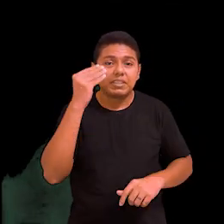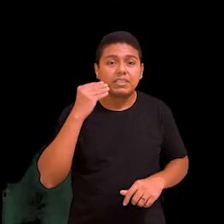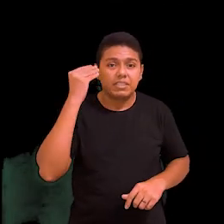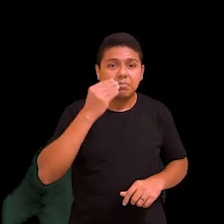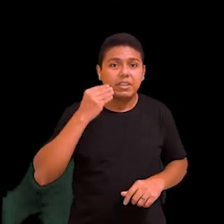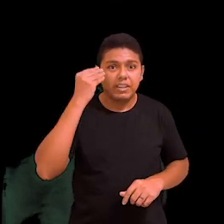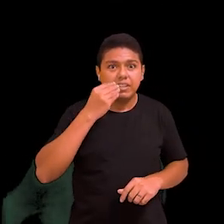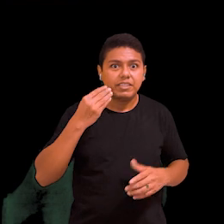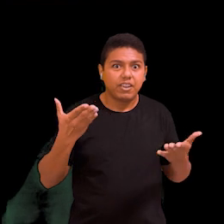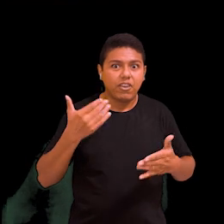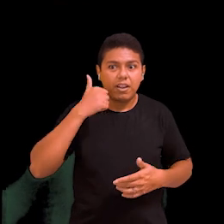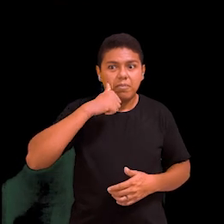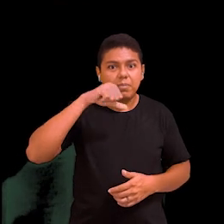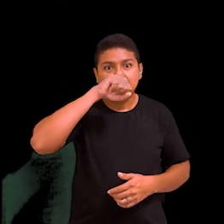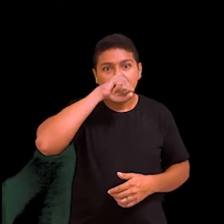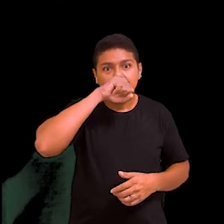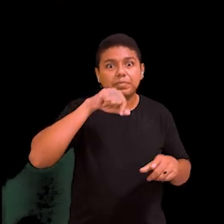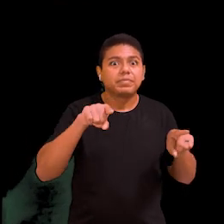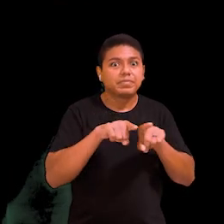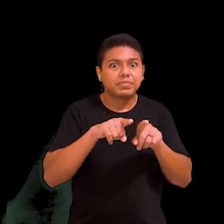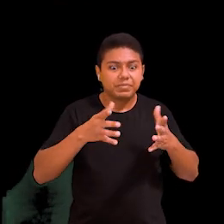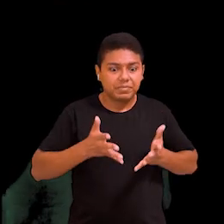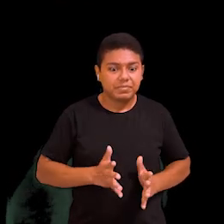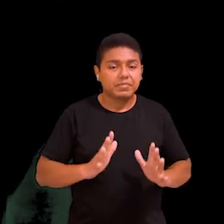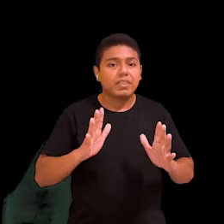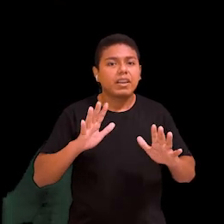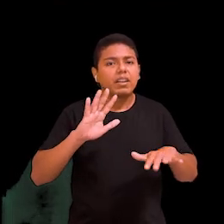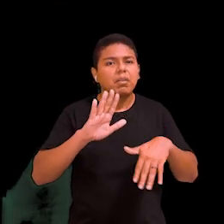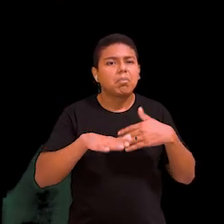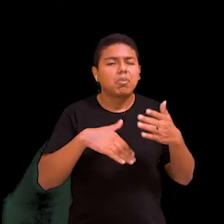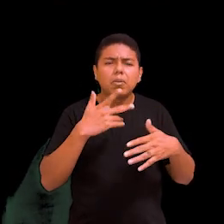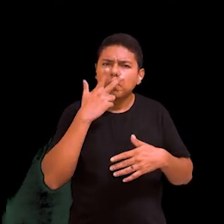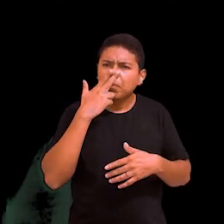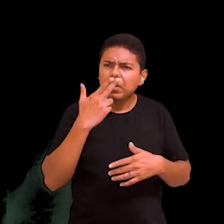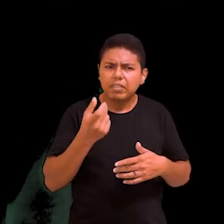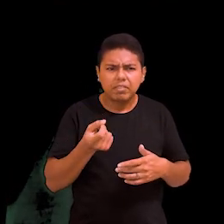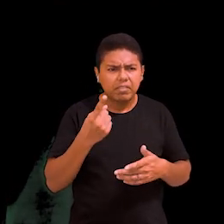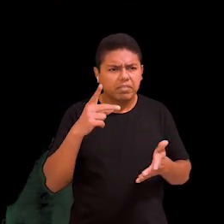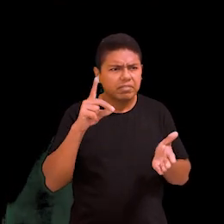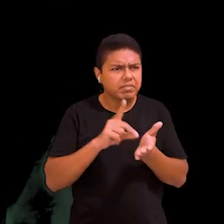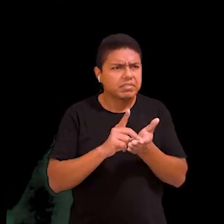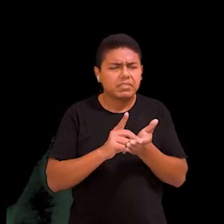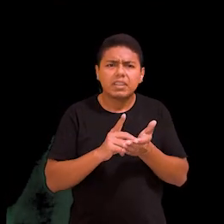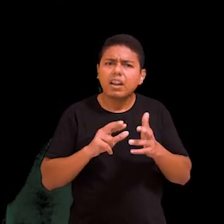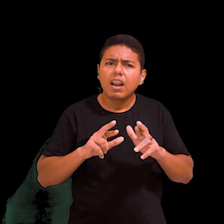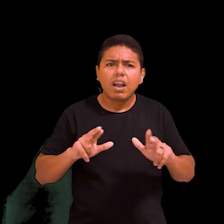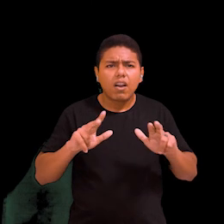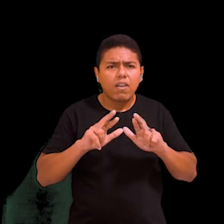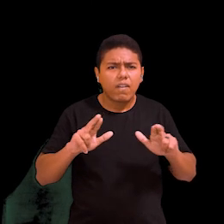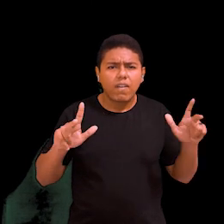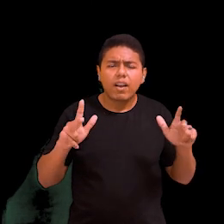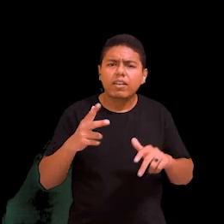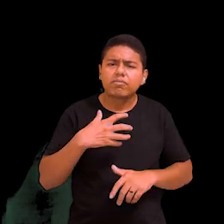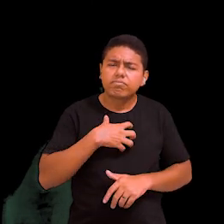criadas em relação à experiência da maternidade e também do parto e que foram confrontadas